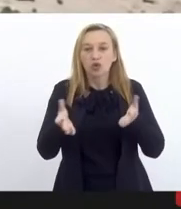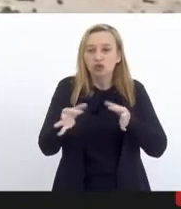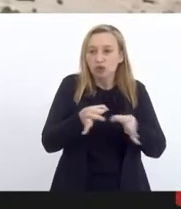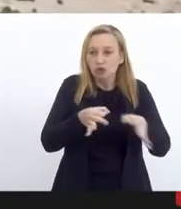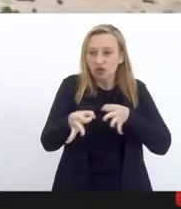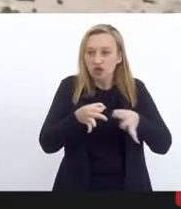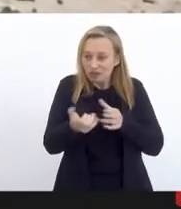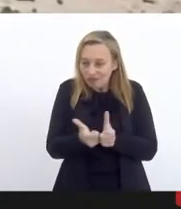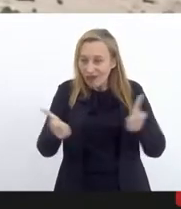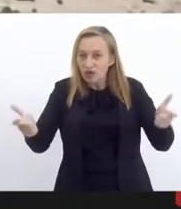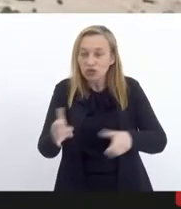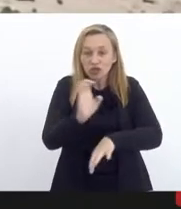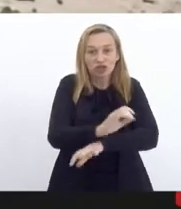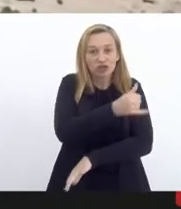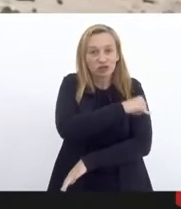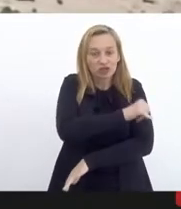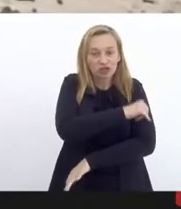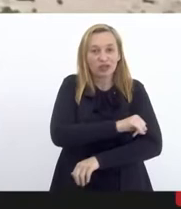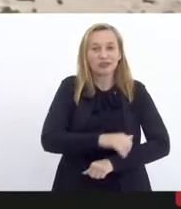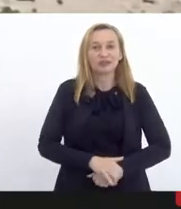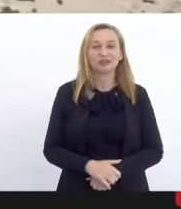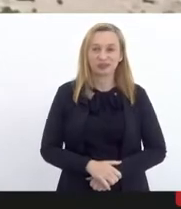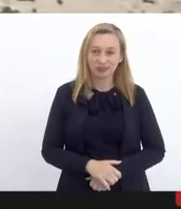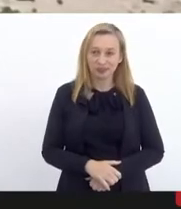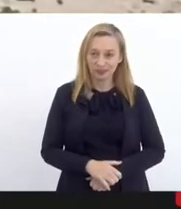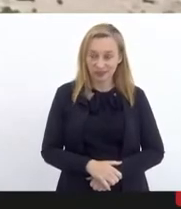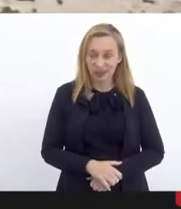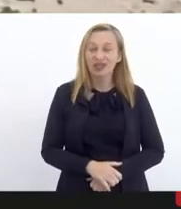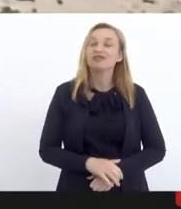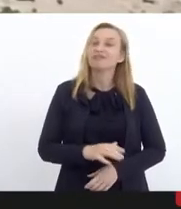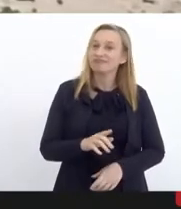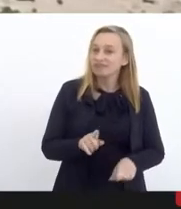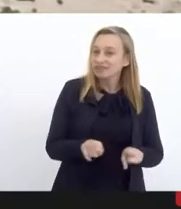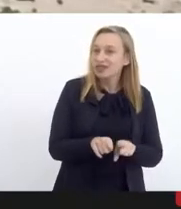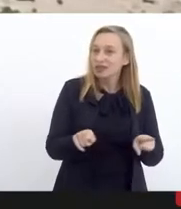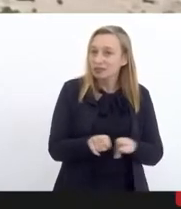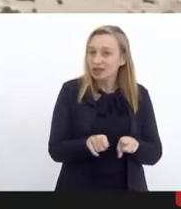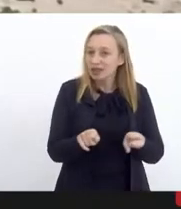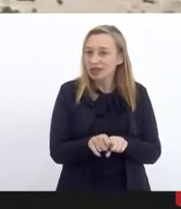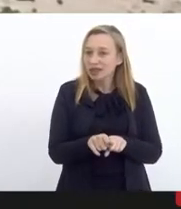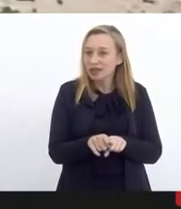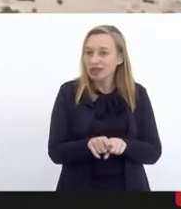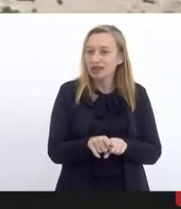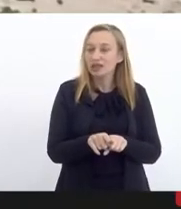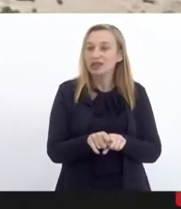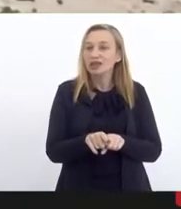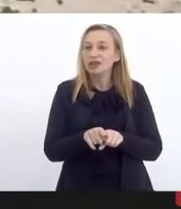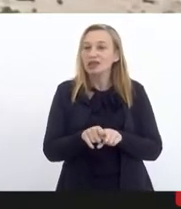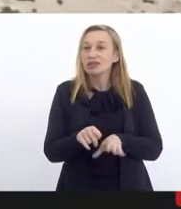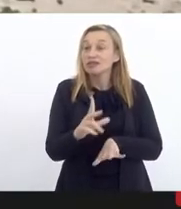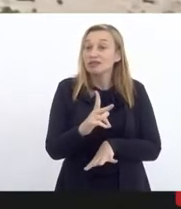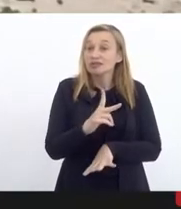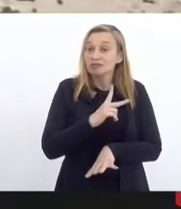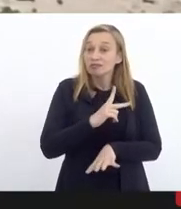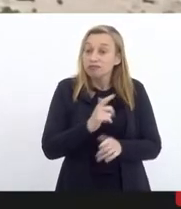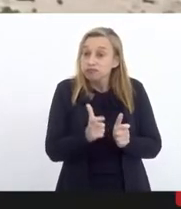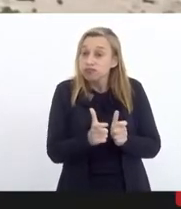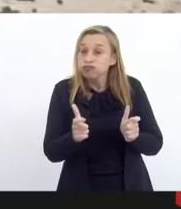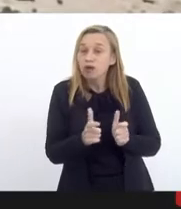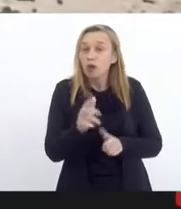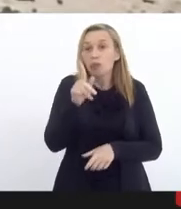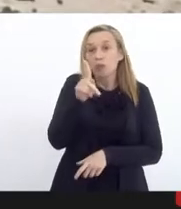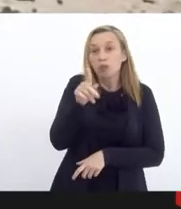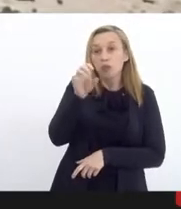do Estado do Rio de Janeiro, sendo também o maior complexo porto-indústria privado do país. Hoje, o Porto do